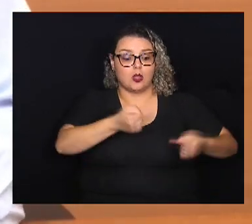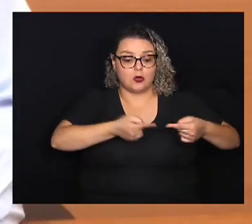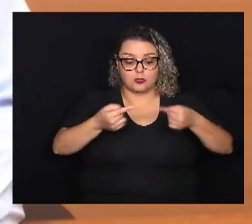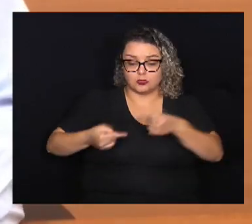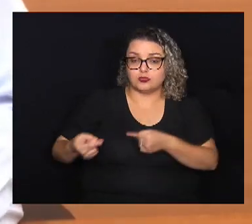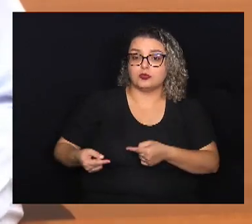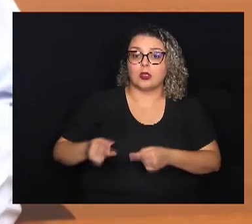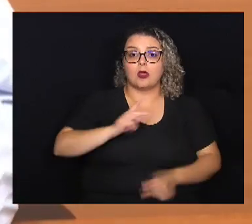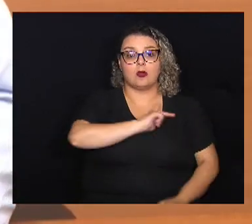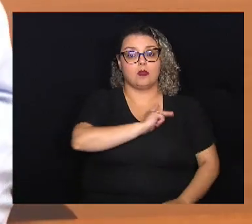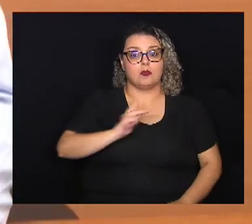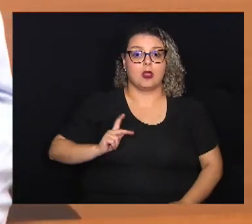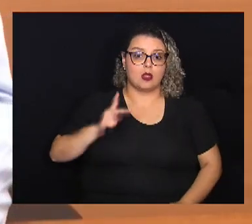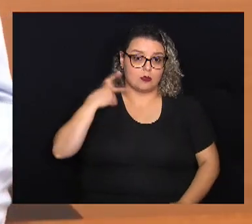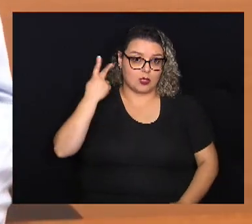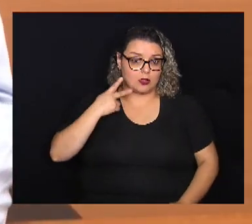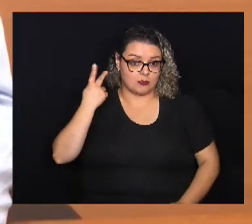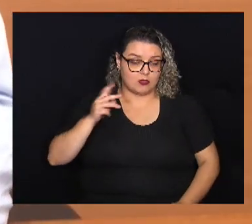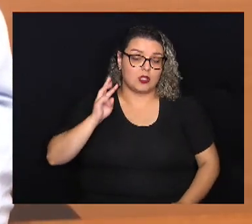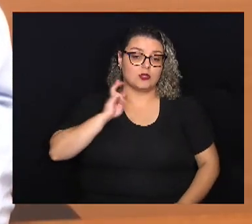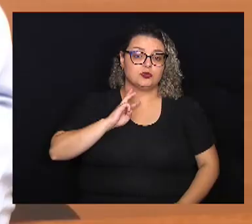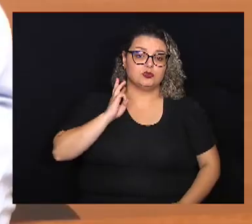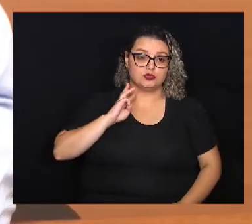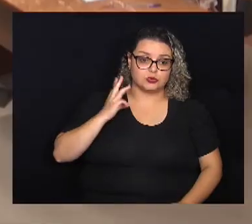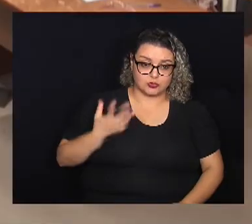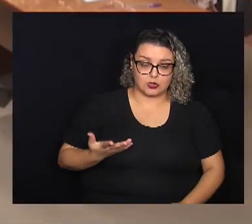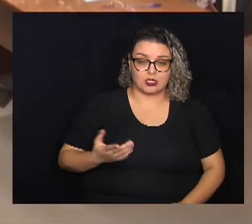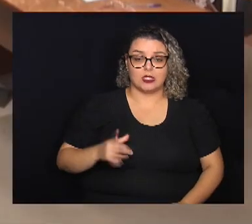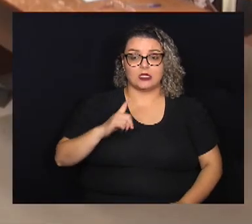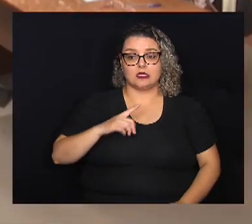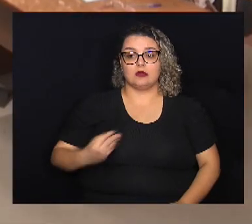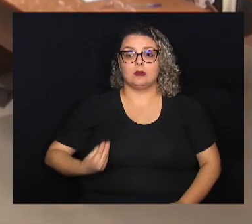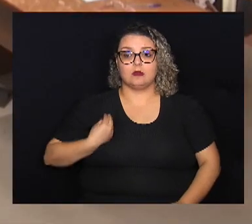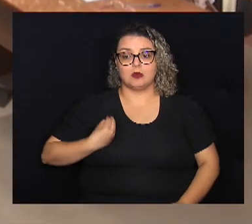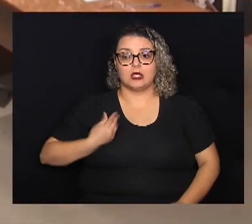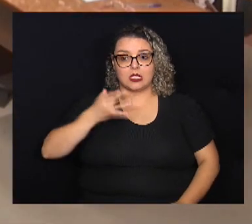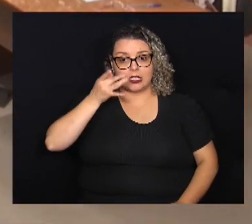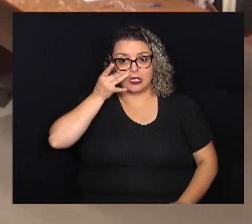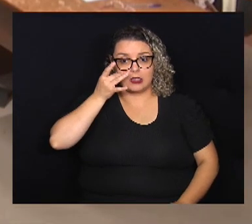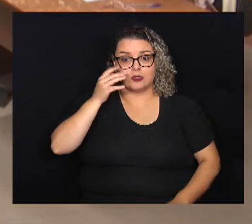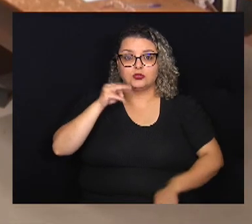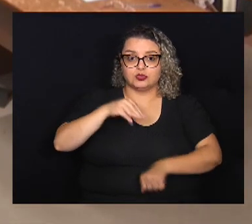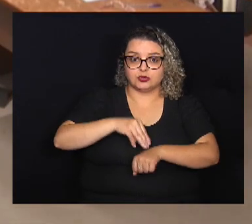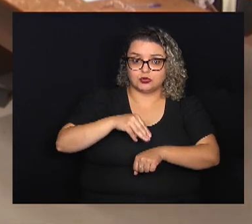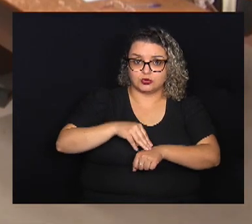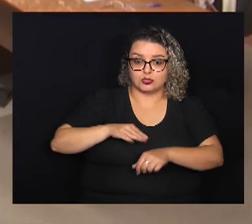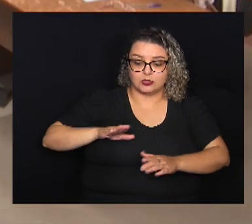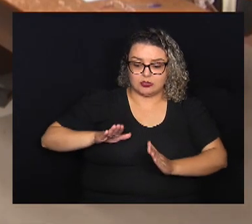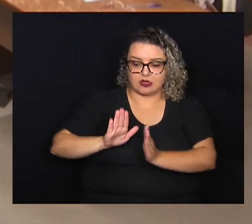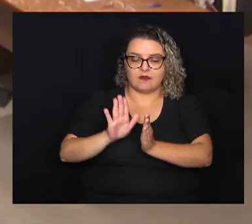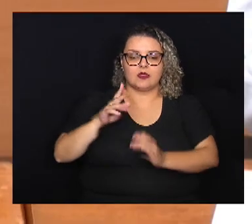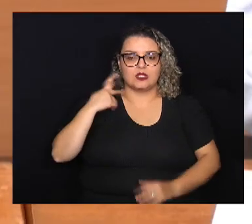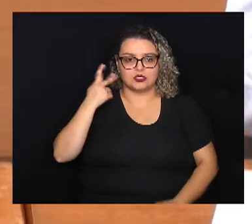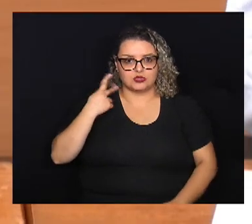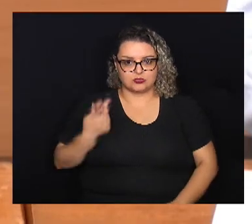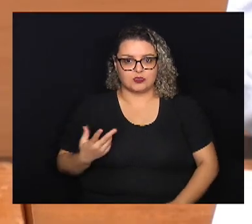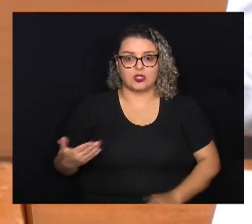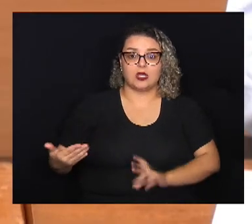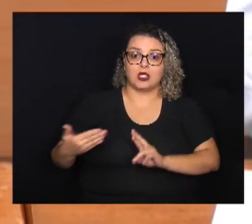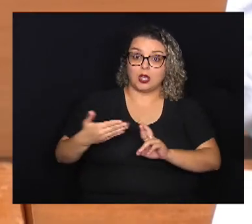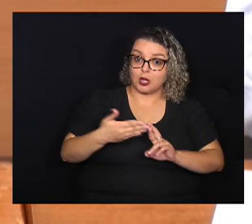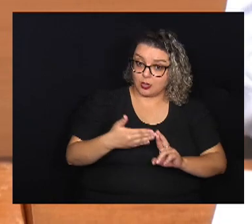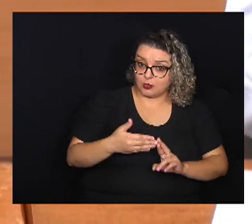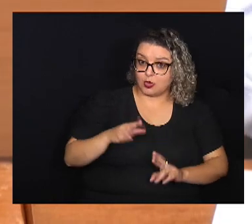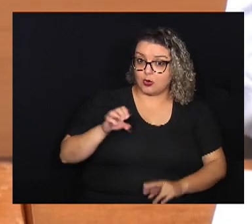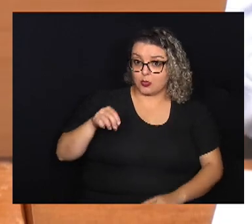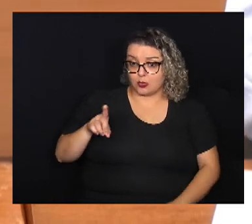foi presidido pelo vereador Cecílio Santos contou com a participação dos membros da Frente Parlamentar representantes do